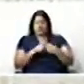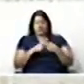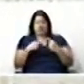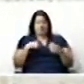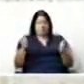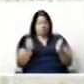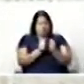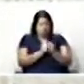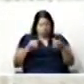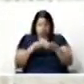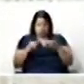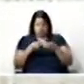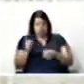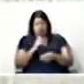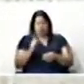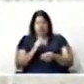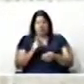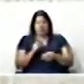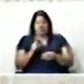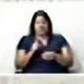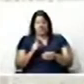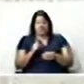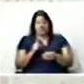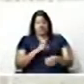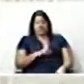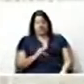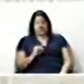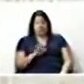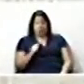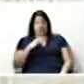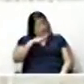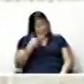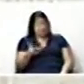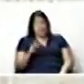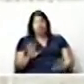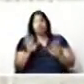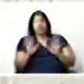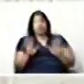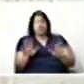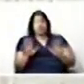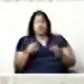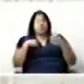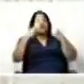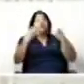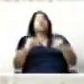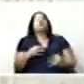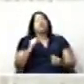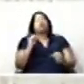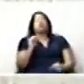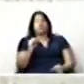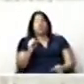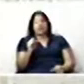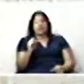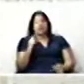corporativista. Pois não, tá, isso mesmo, está dizendo que a rota se arrisca. Então veja bem. Veja bem, eu estou falando isso